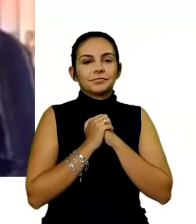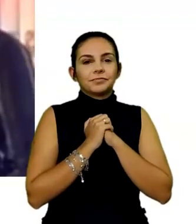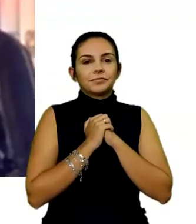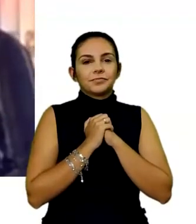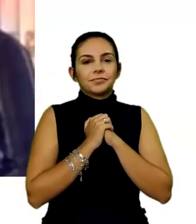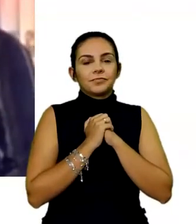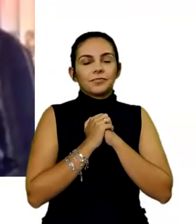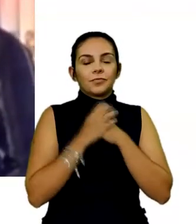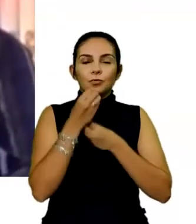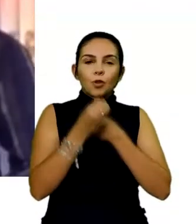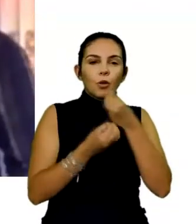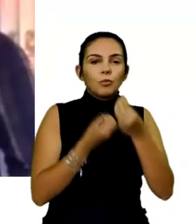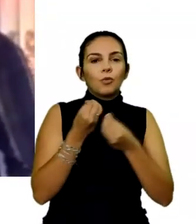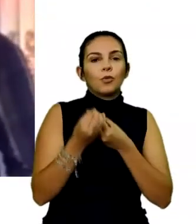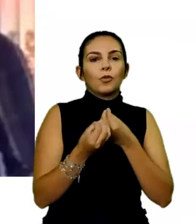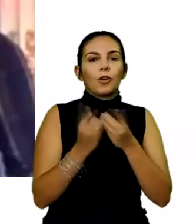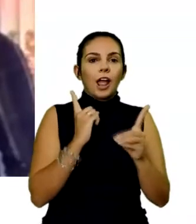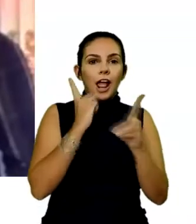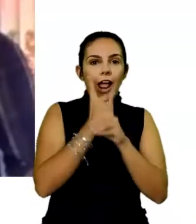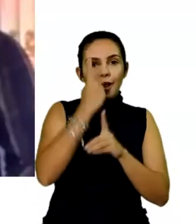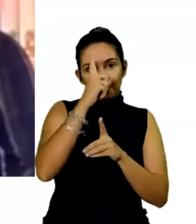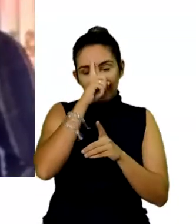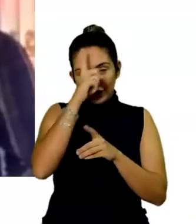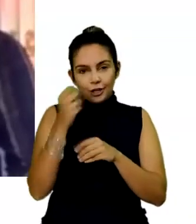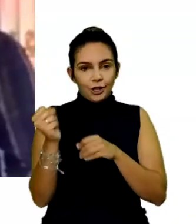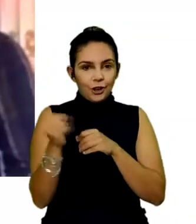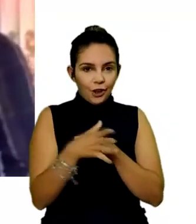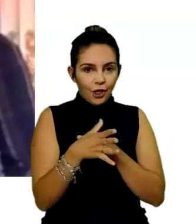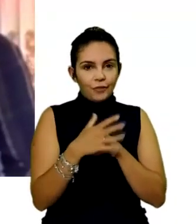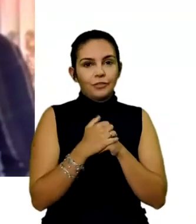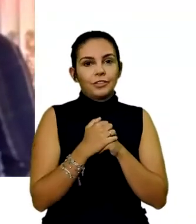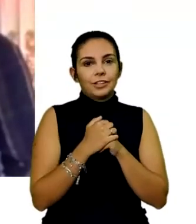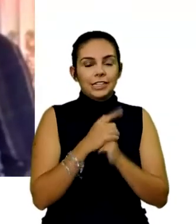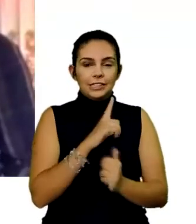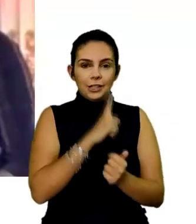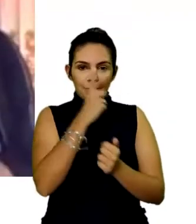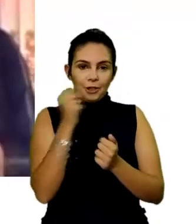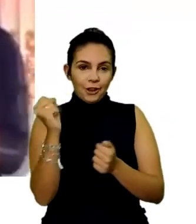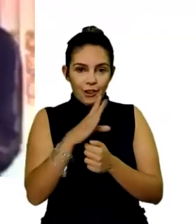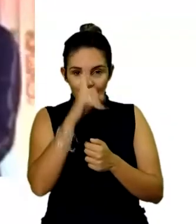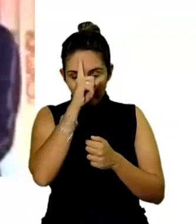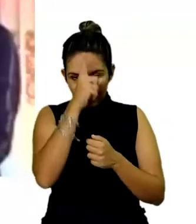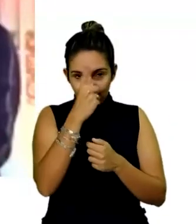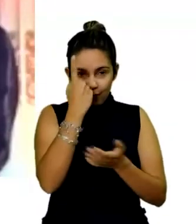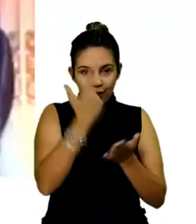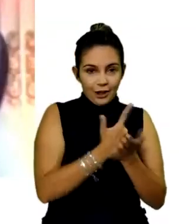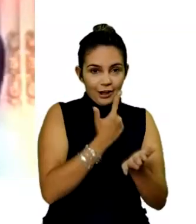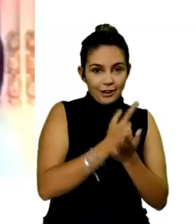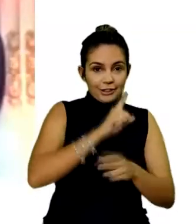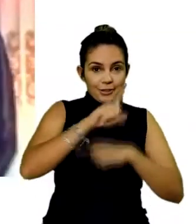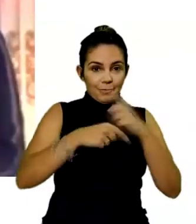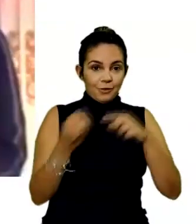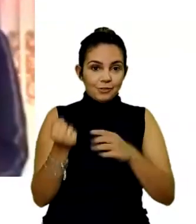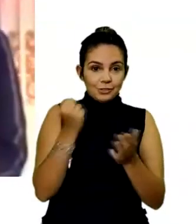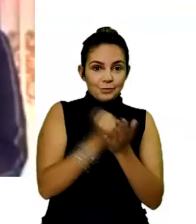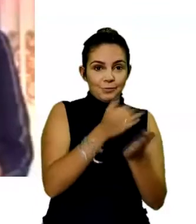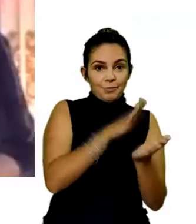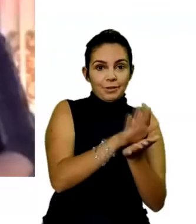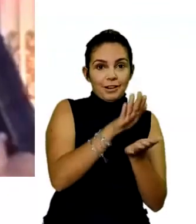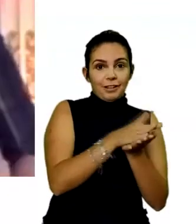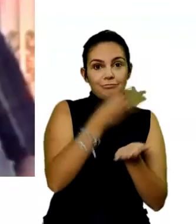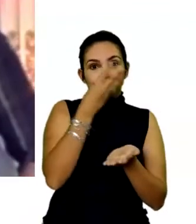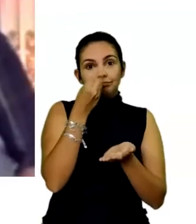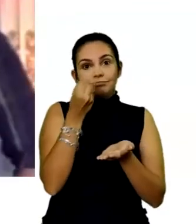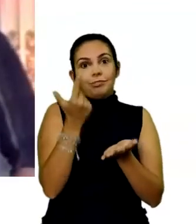conversávamos sobre como é achar uma ideia nova ter uma nova ideia para um livro depois de ter